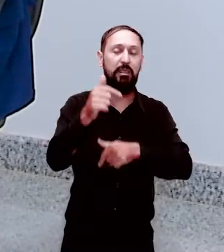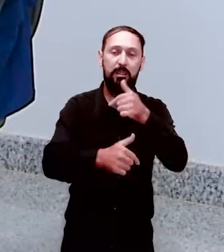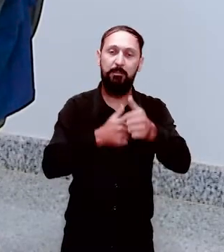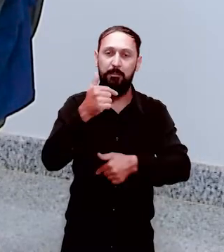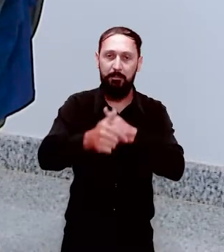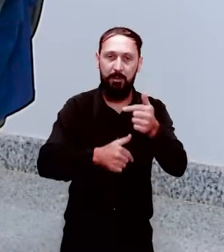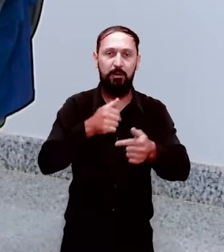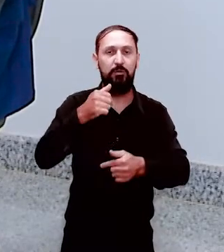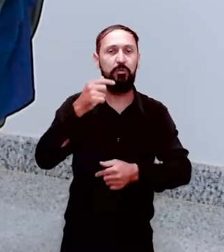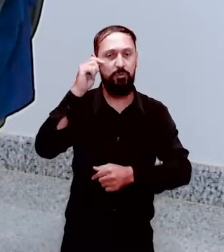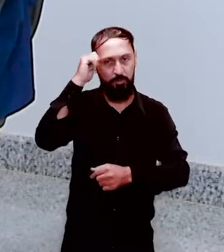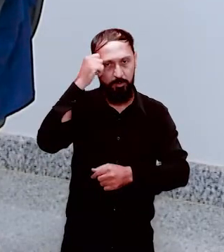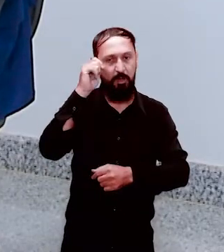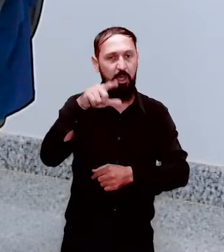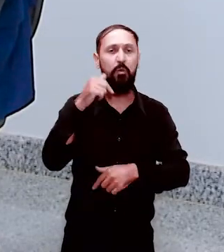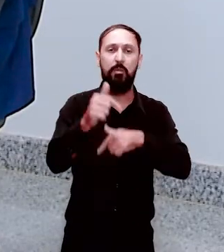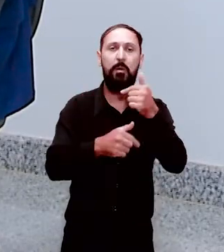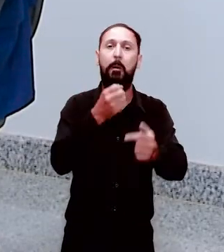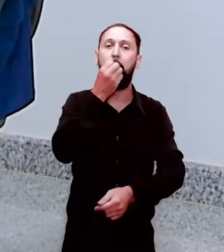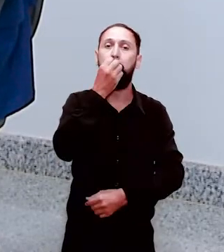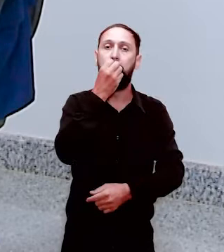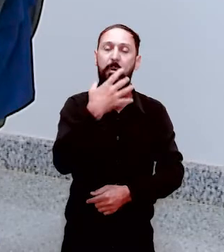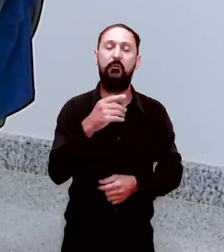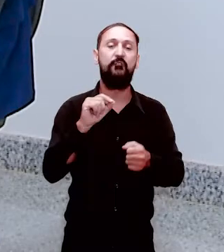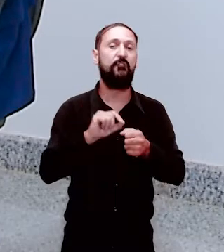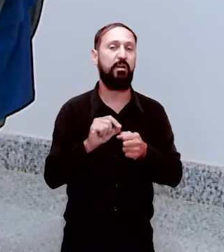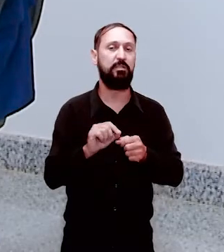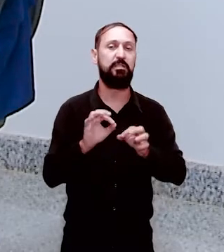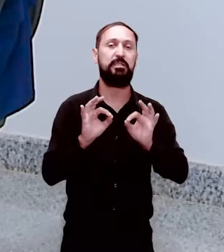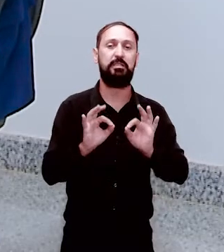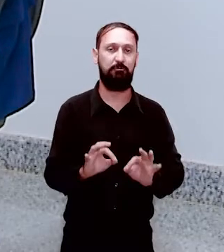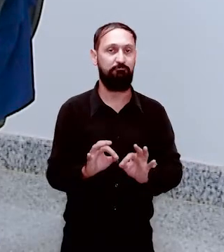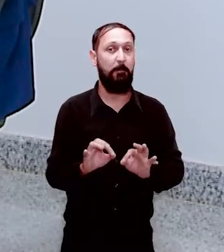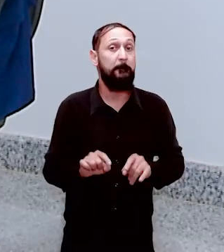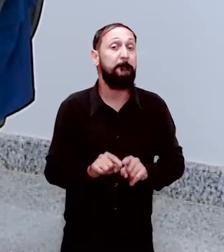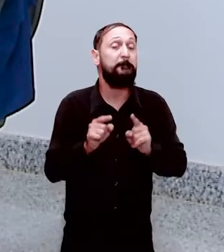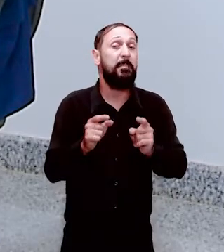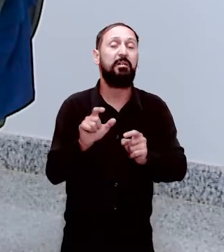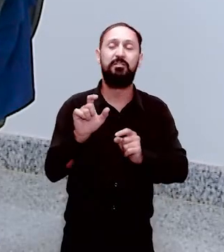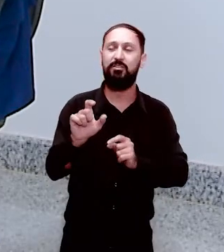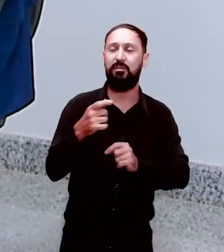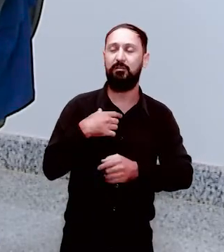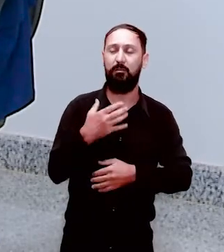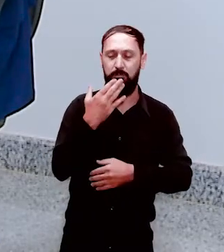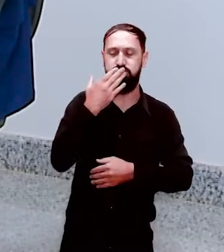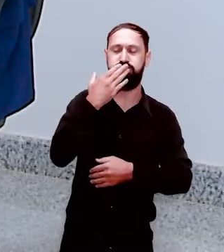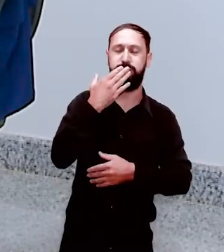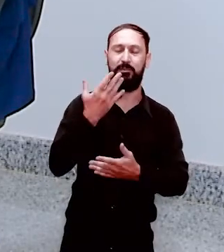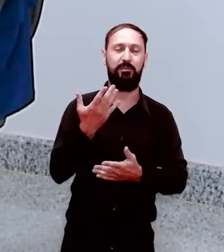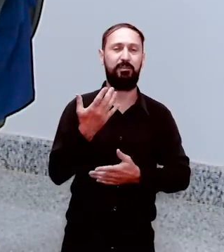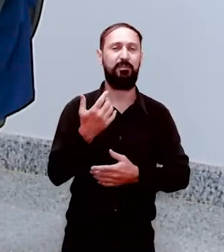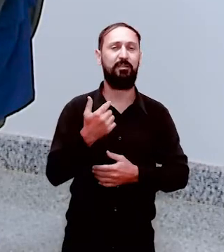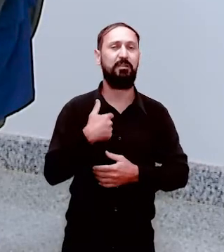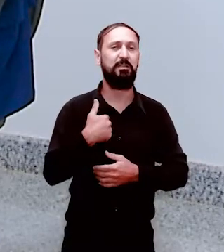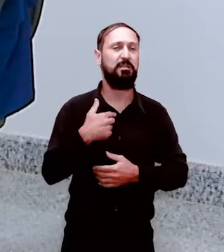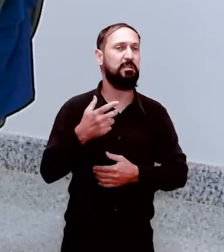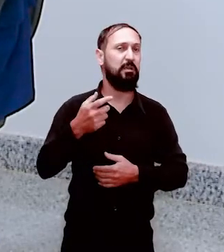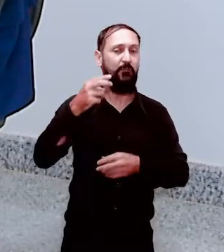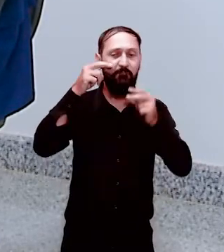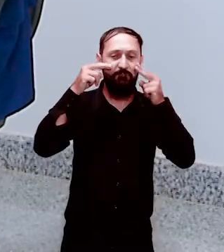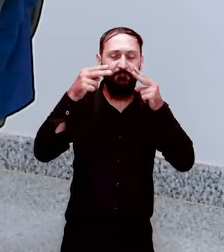é serviço de preto, é um bom serviço, é um serviço bem feito. Mas dessa forma pejorativa eu não tenho